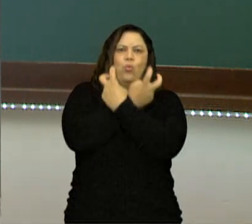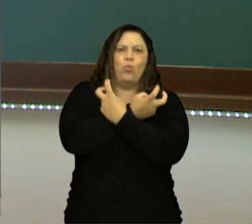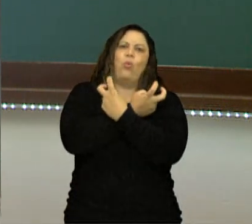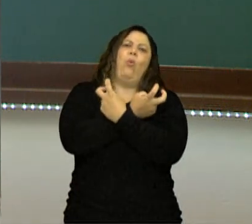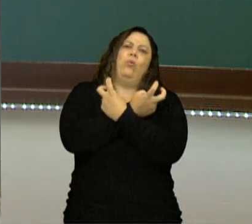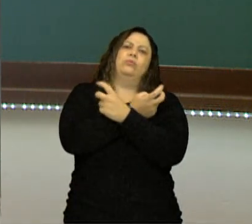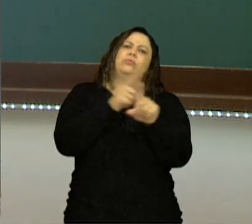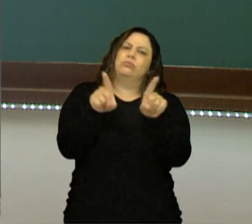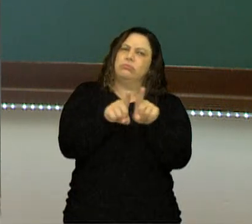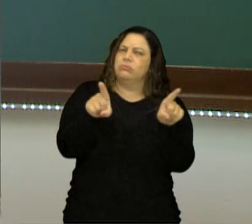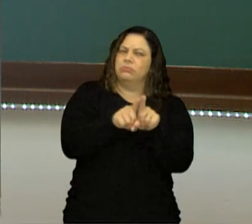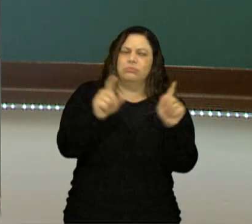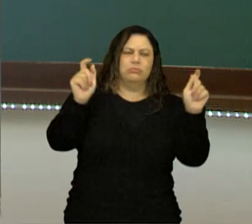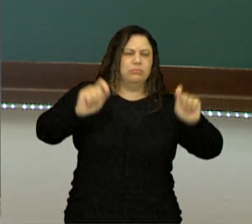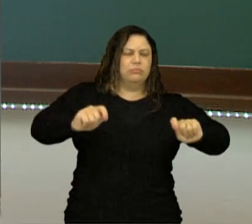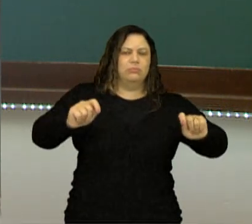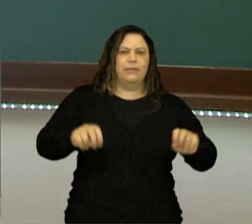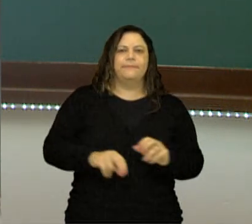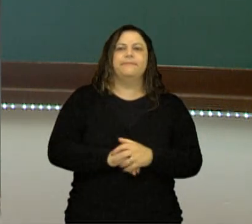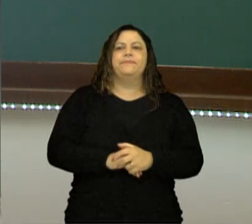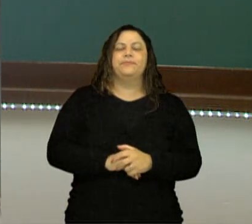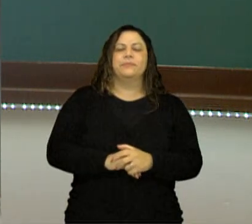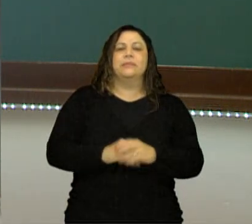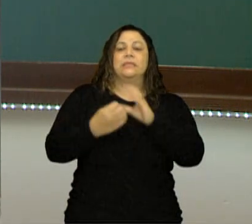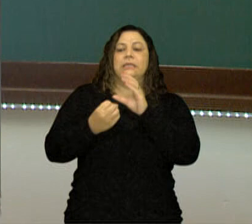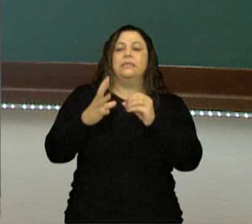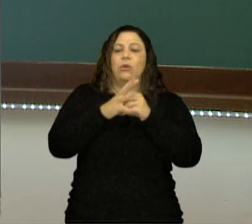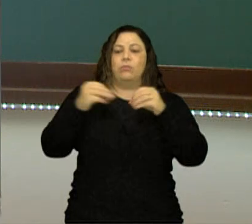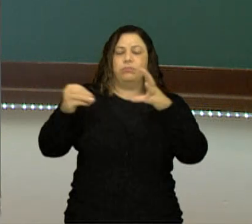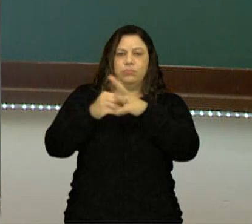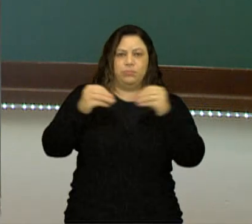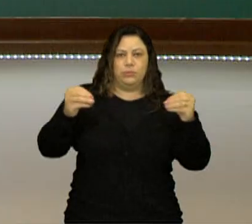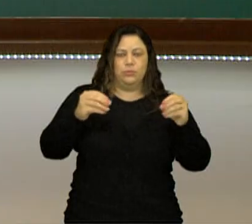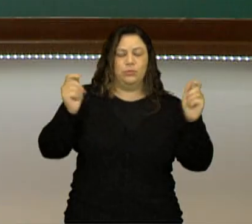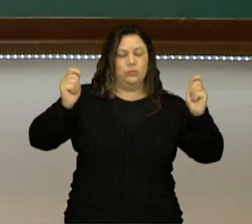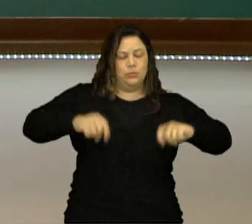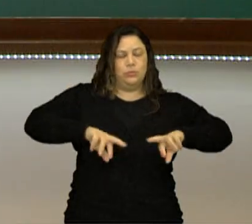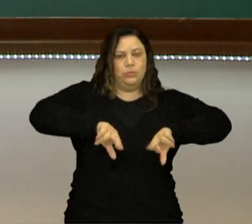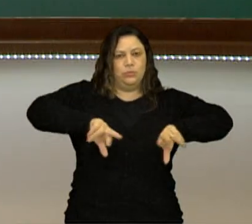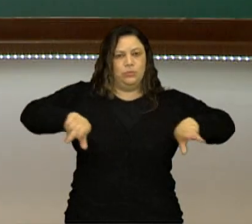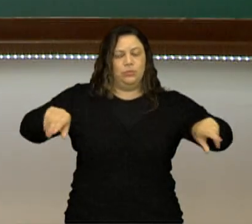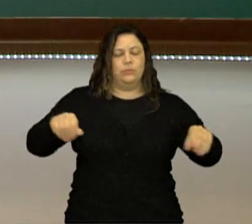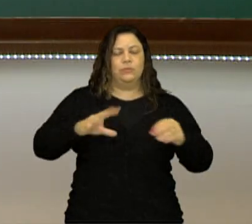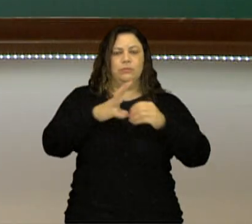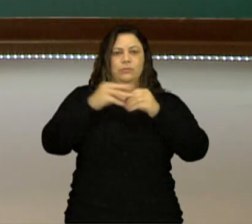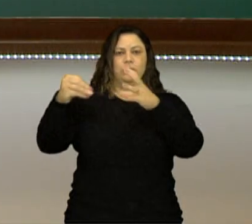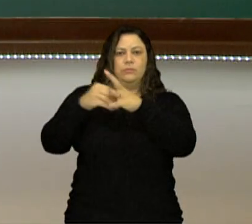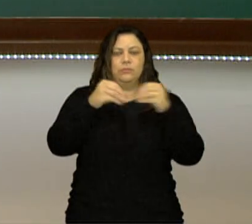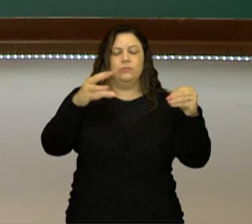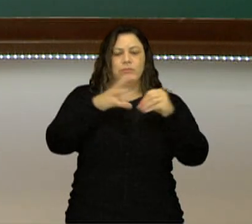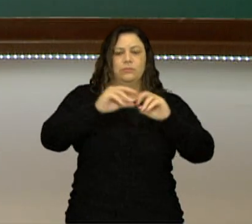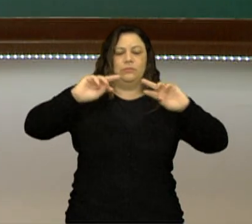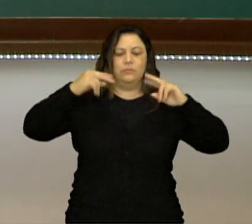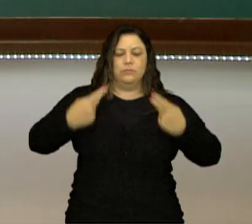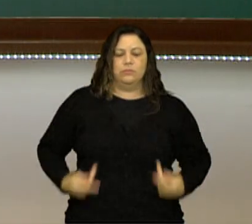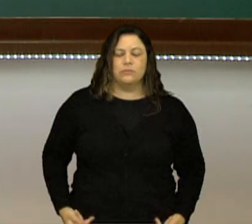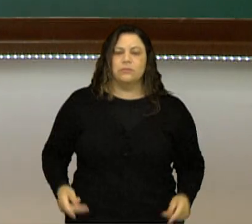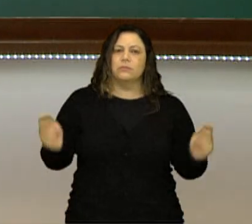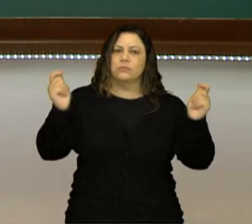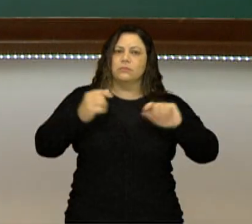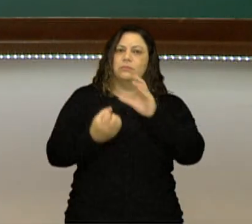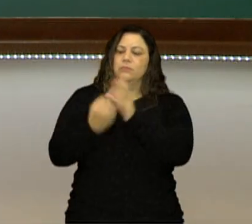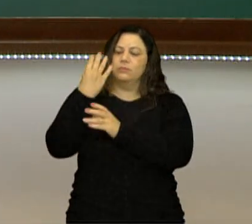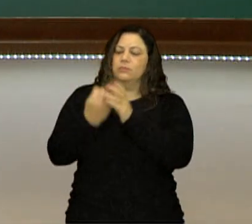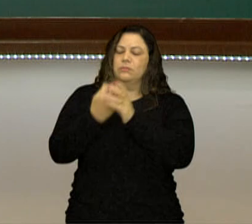tudo mais. E também no caso de reprodução assexuada, ela acontece duplicando, né, seres a partir ali de um